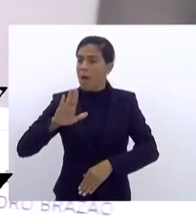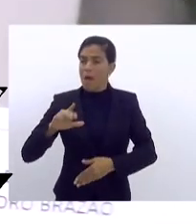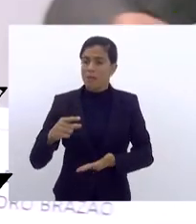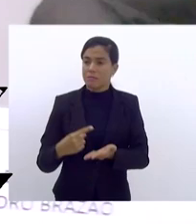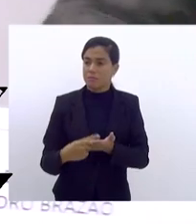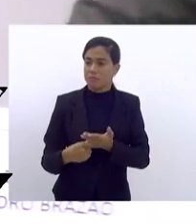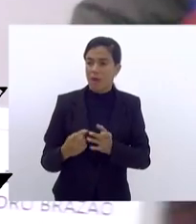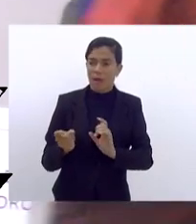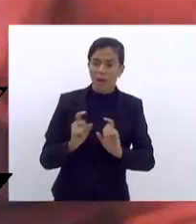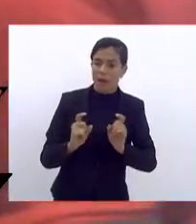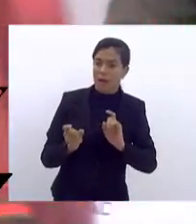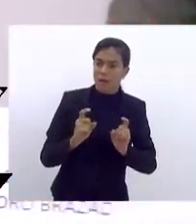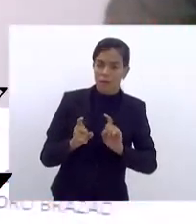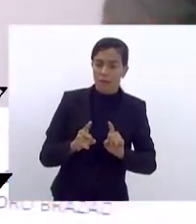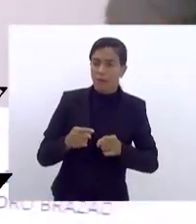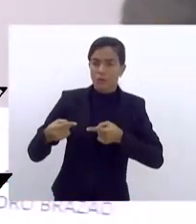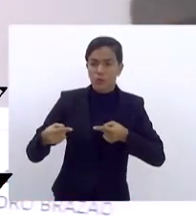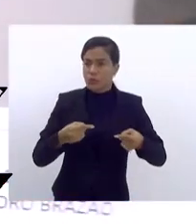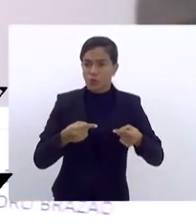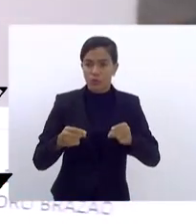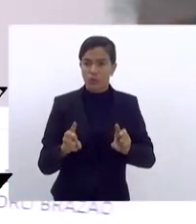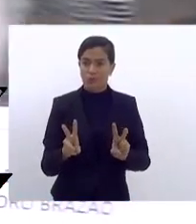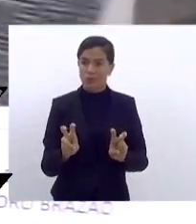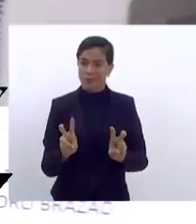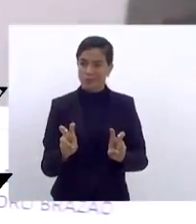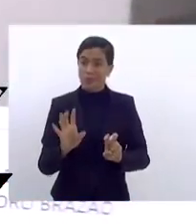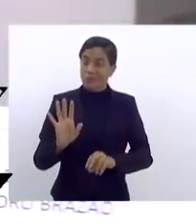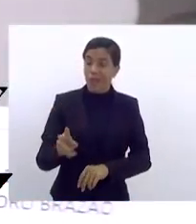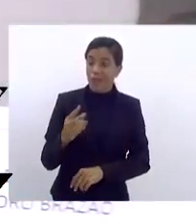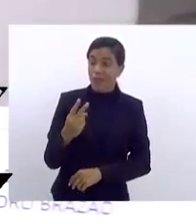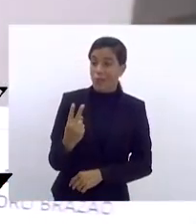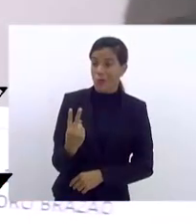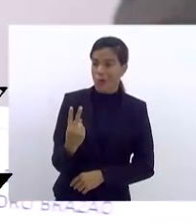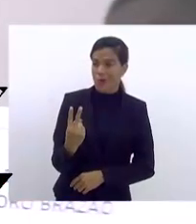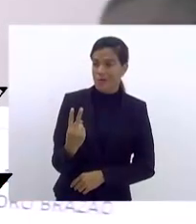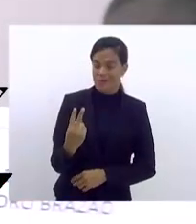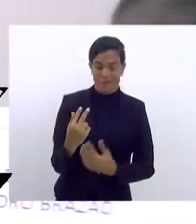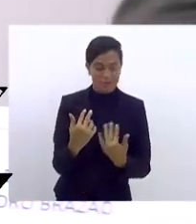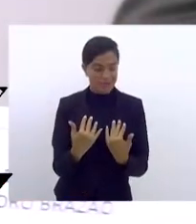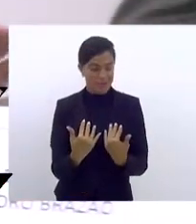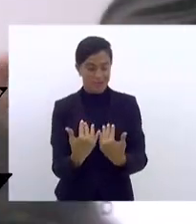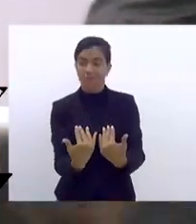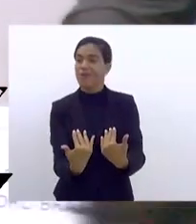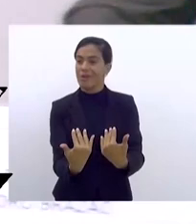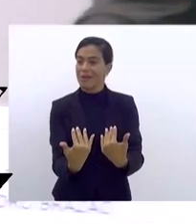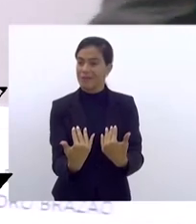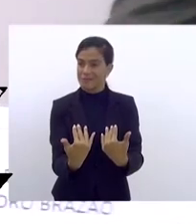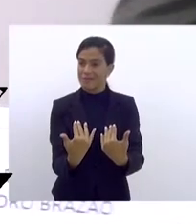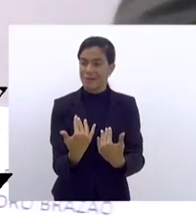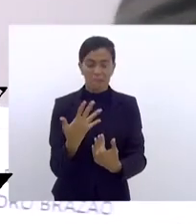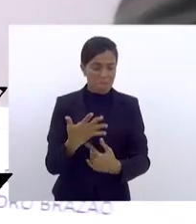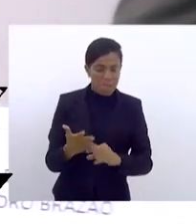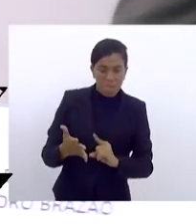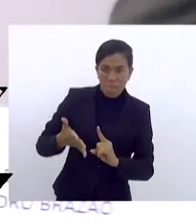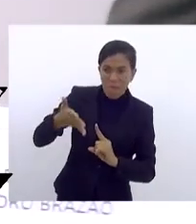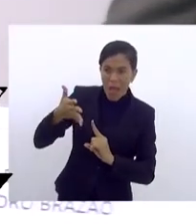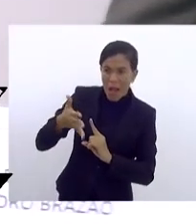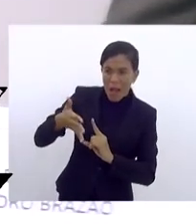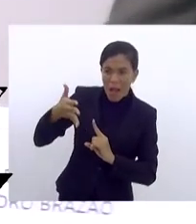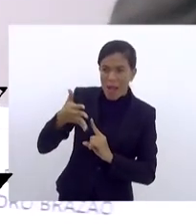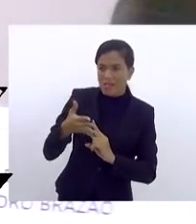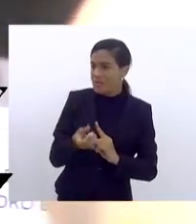abordado esse assunto já fizemos duas audiências várias palestras a